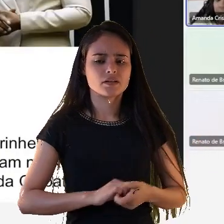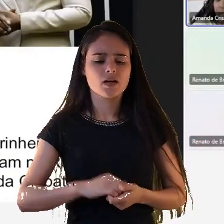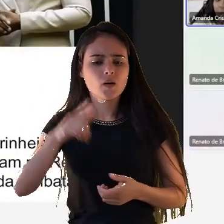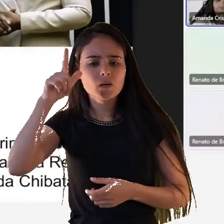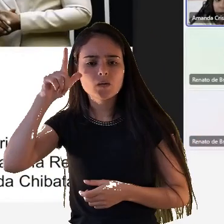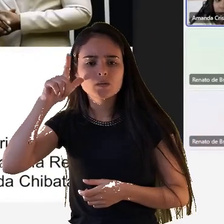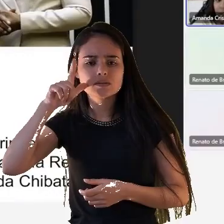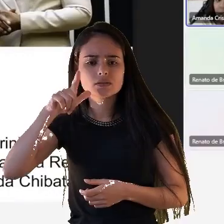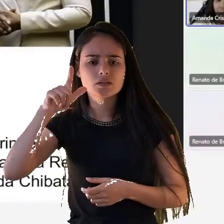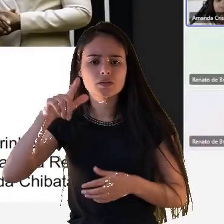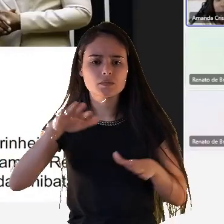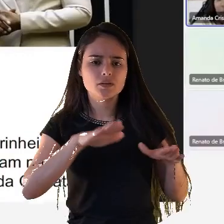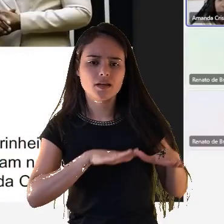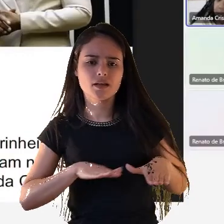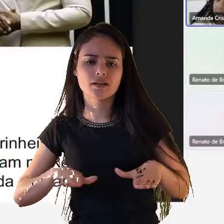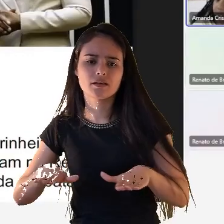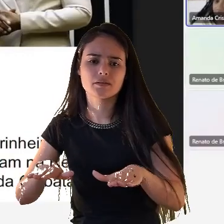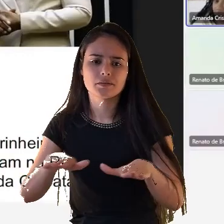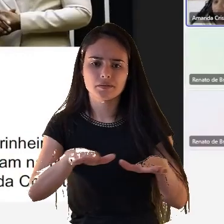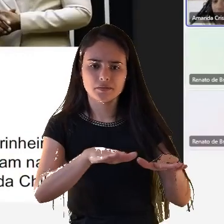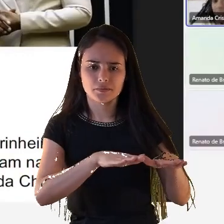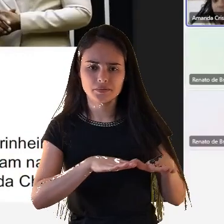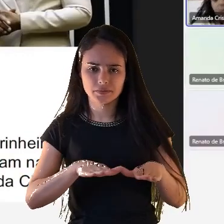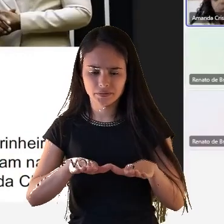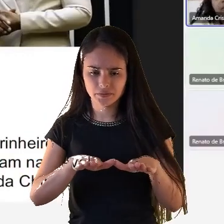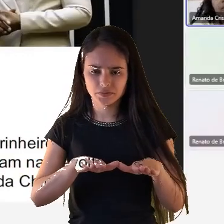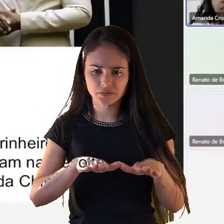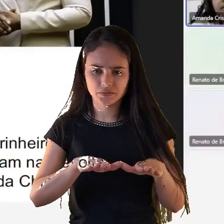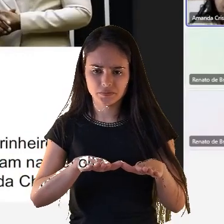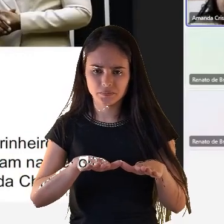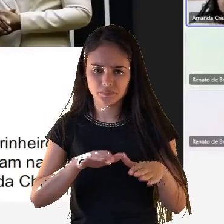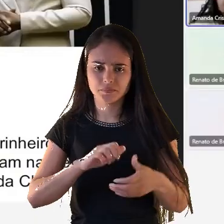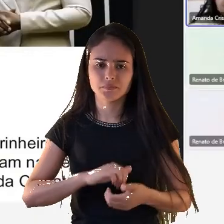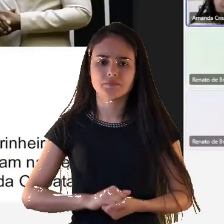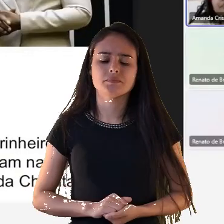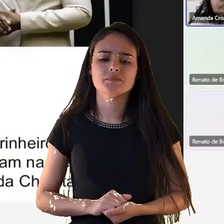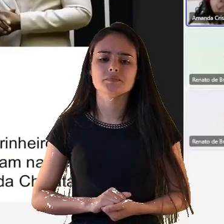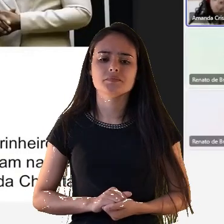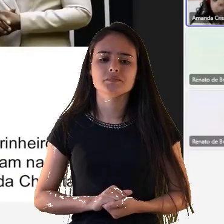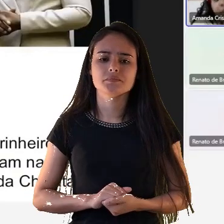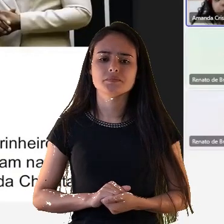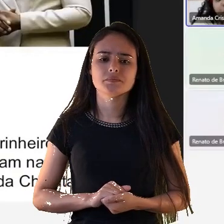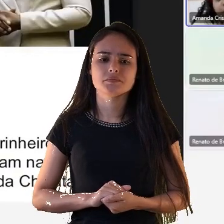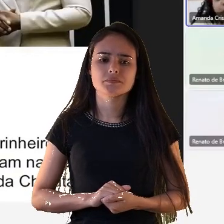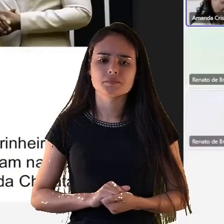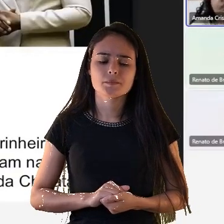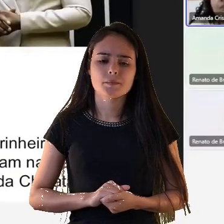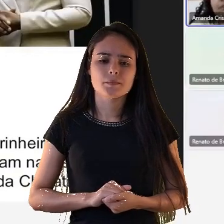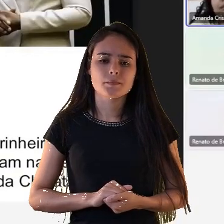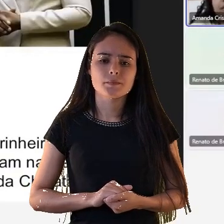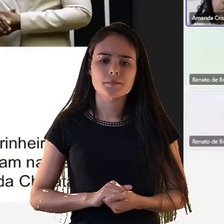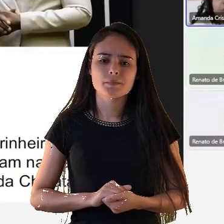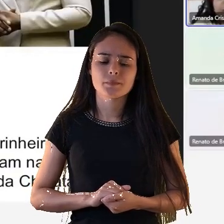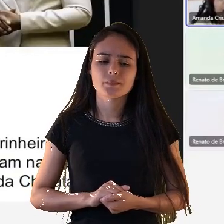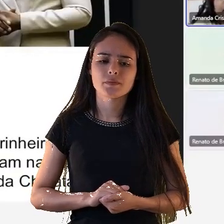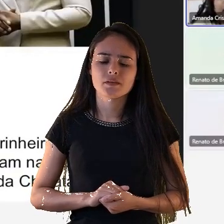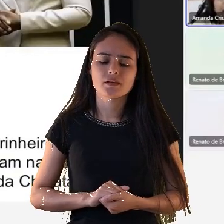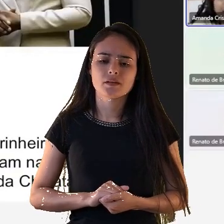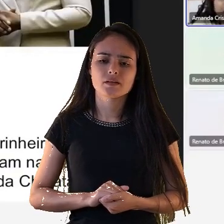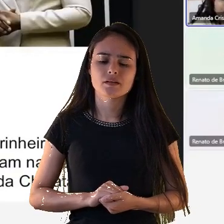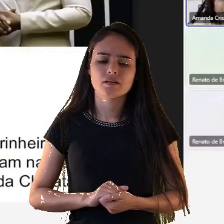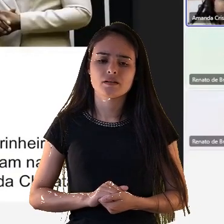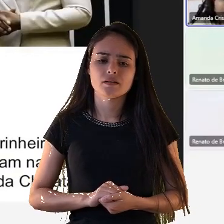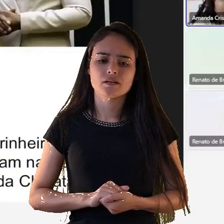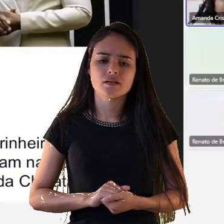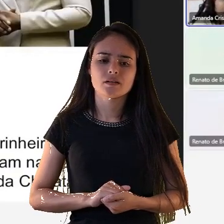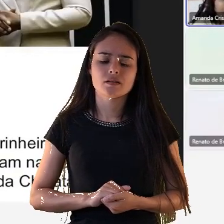as empregadas domésticas, em sua maioria, são pessoas negras, né? Então, se a gente pensar sobre isso,